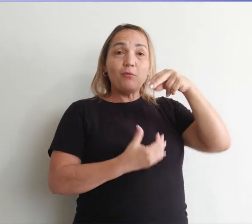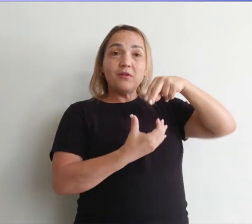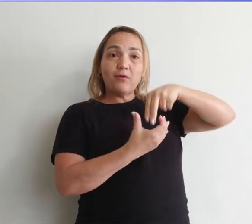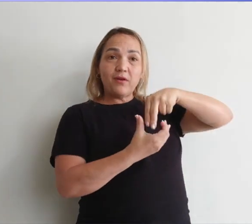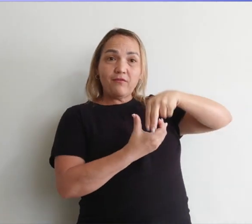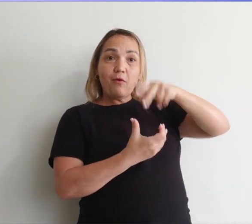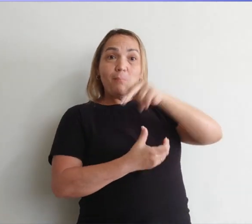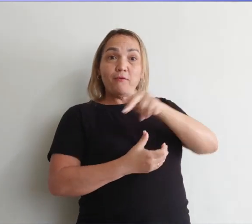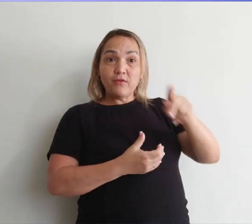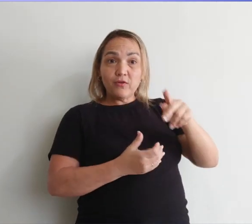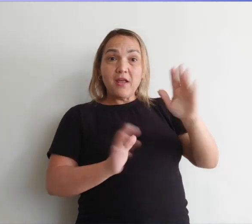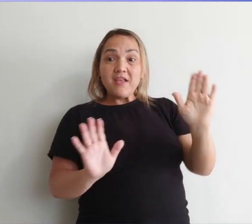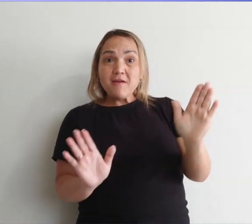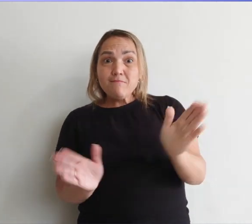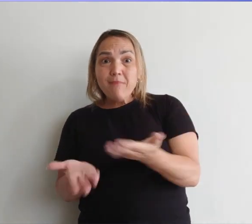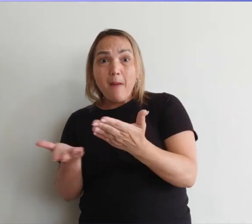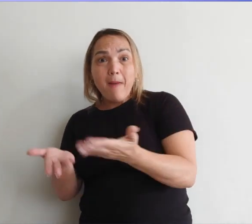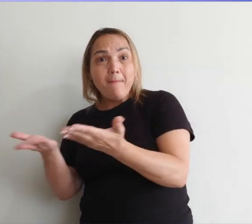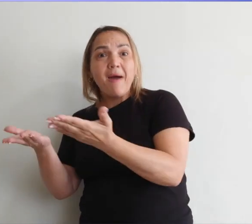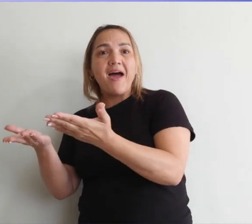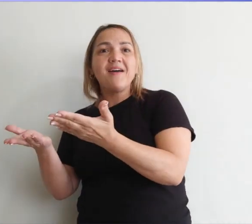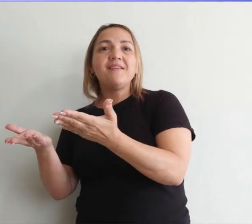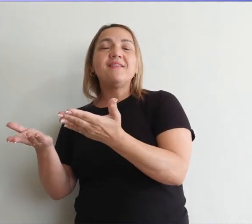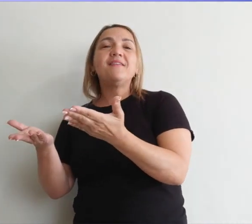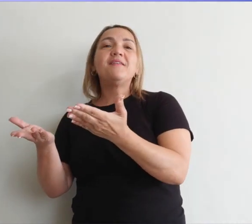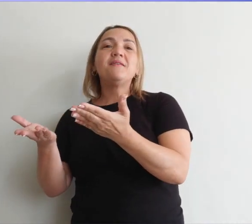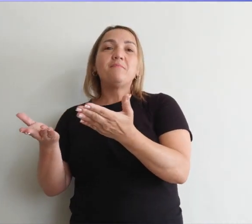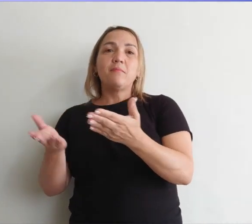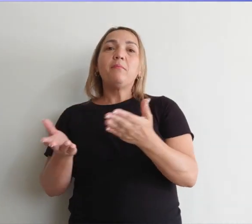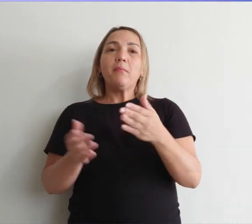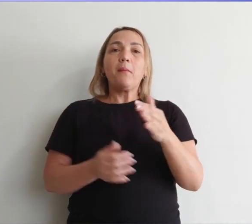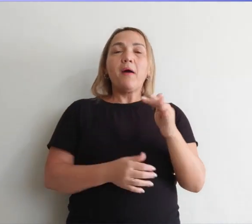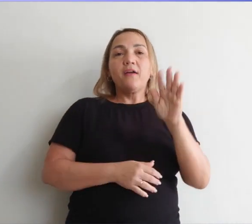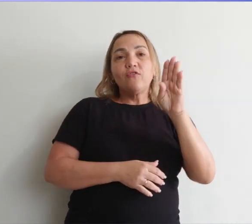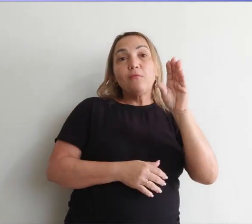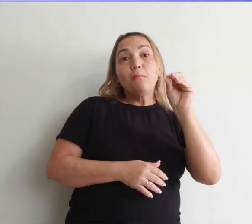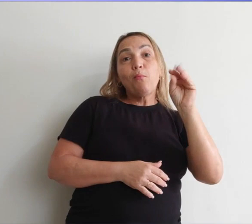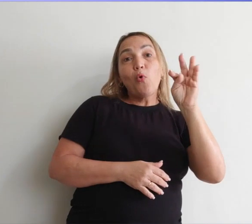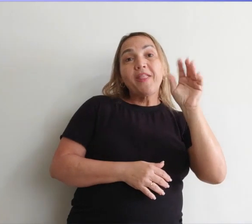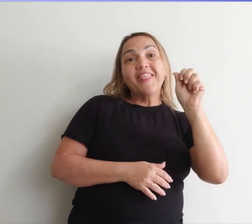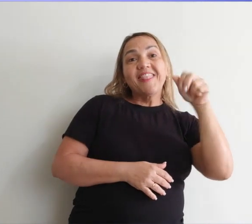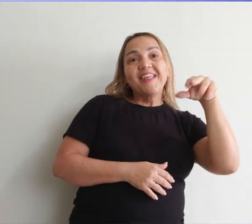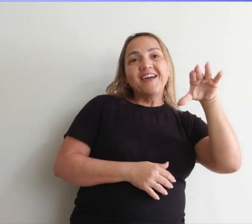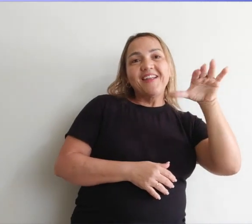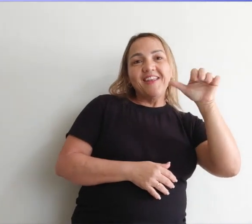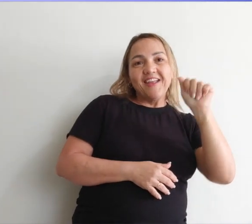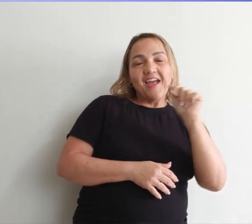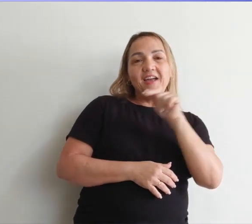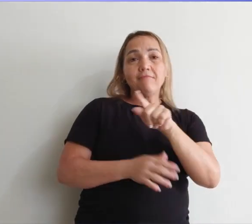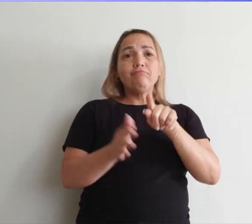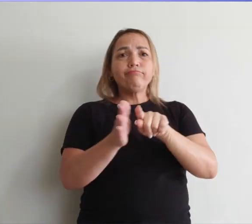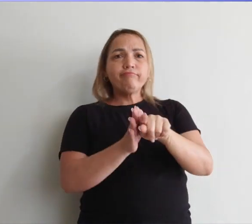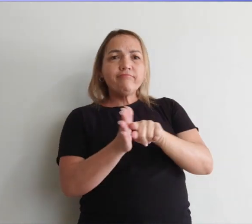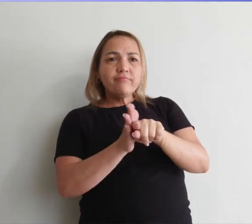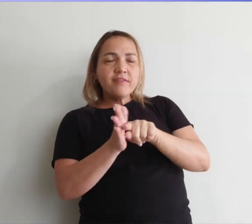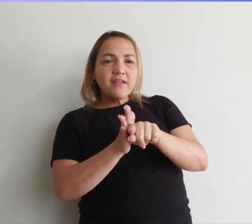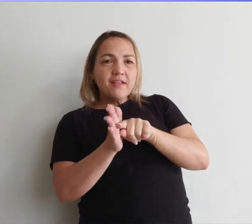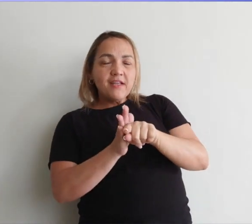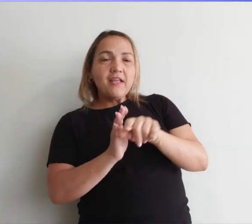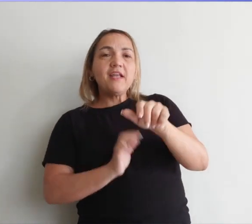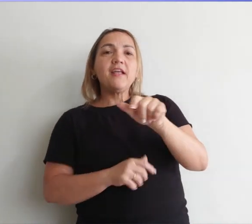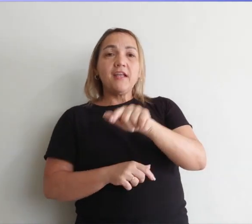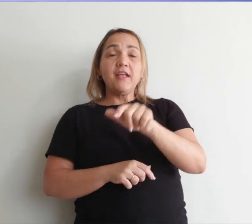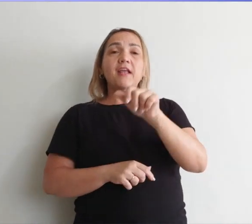que me incentivou, que me levou para essa área de botânica. Então, eu fazia iniciação científica em anatomia